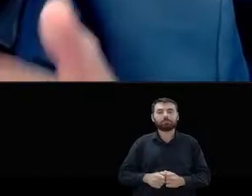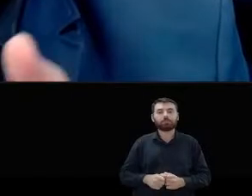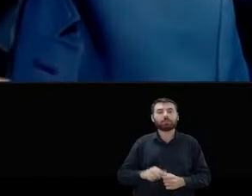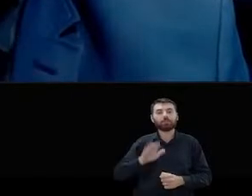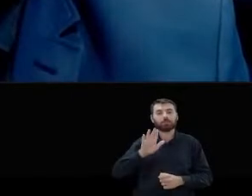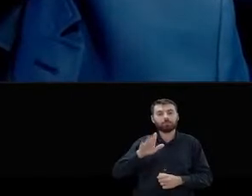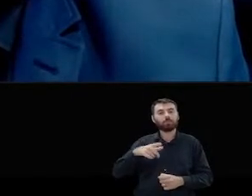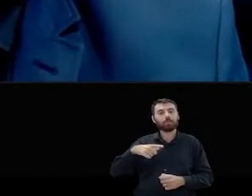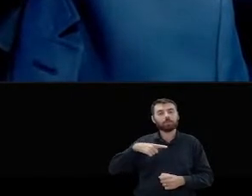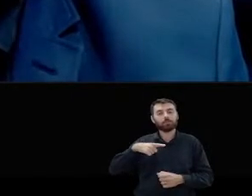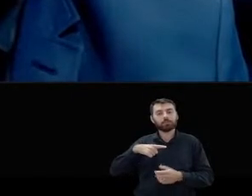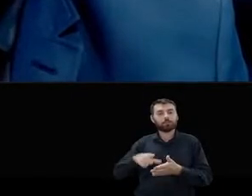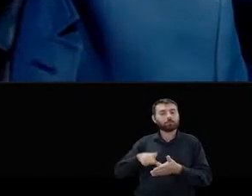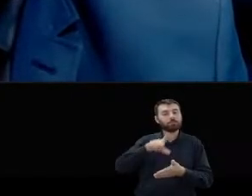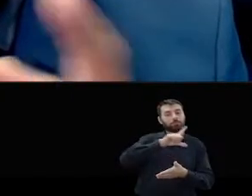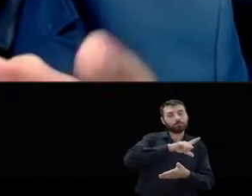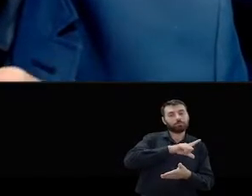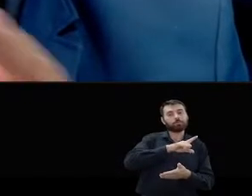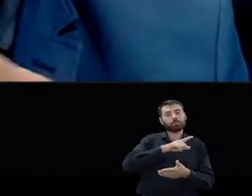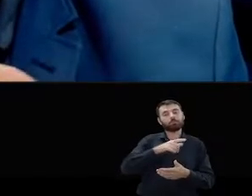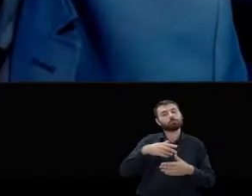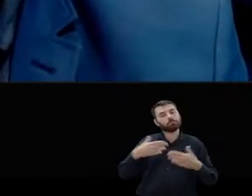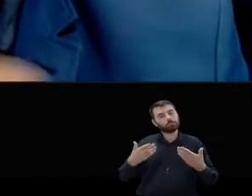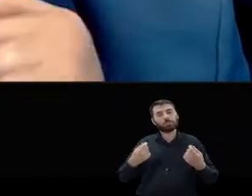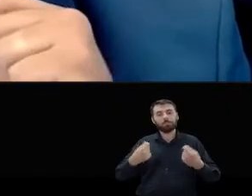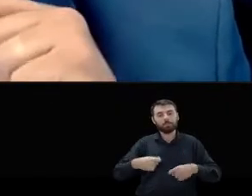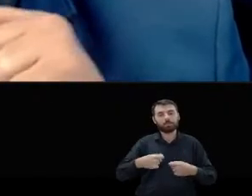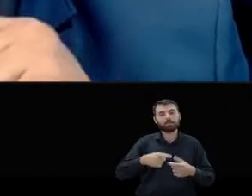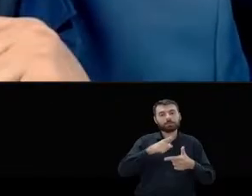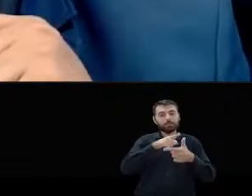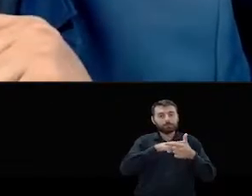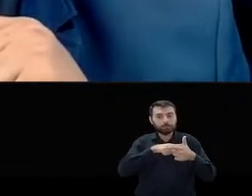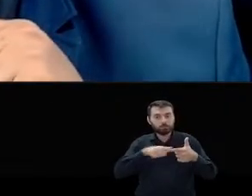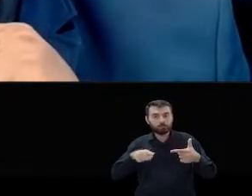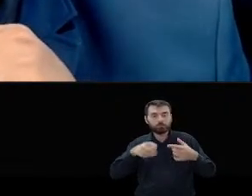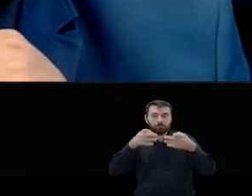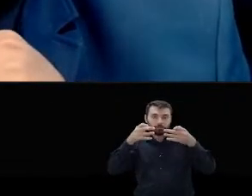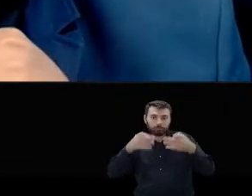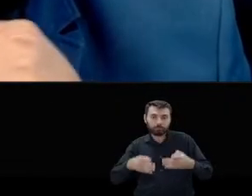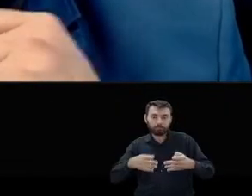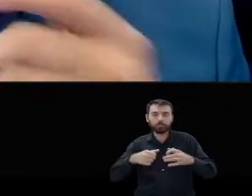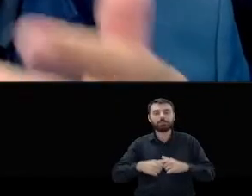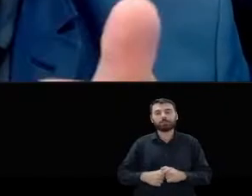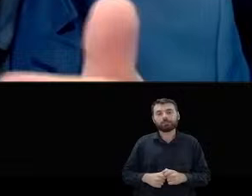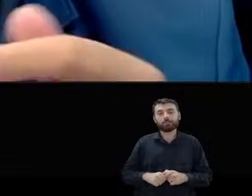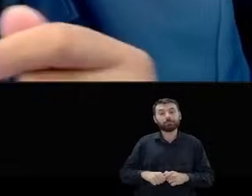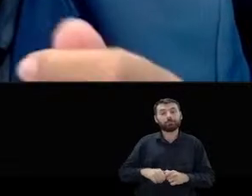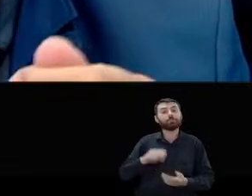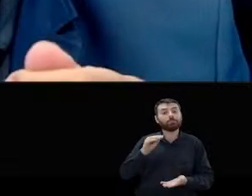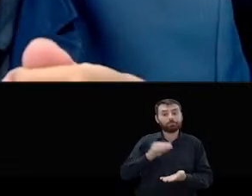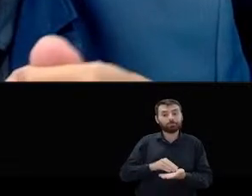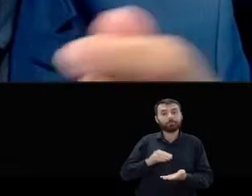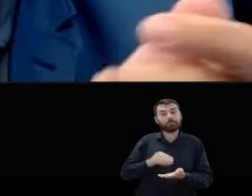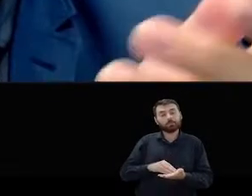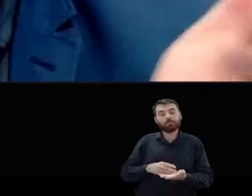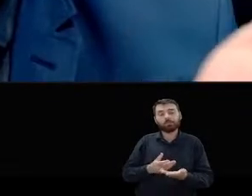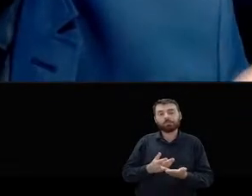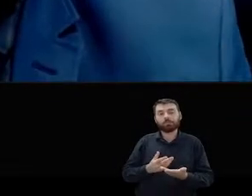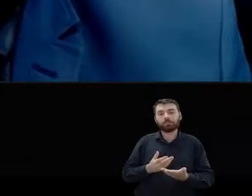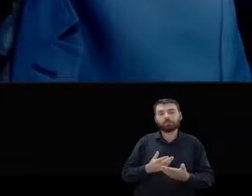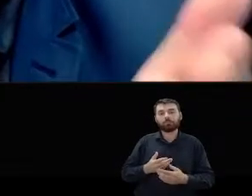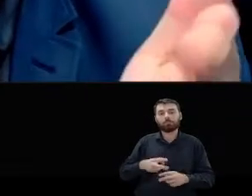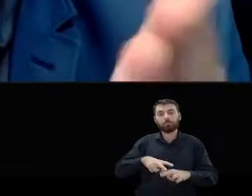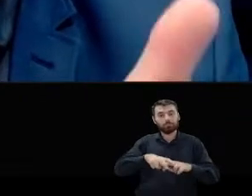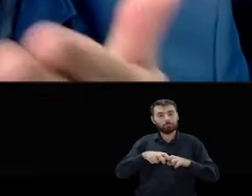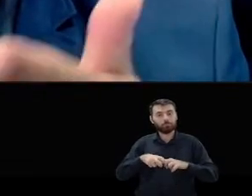forma proporcional, e foi justamente essa proporcionalidade que não foi apurada. Por isso, o reclamante exequente discutiu na primeira instância para que a